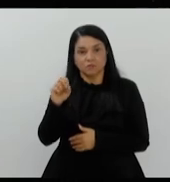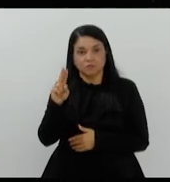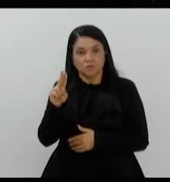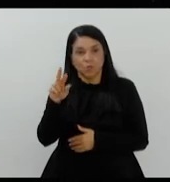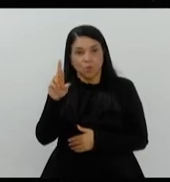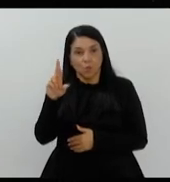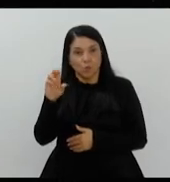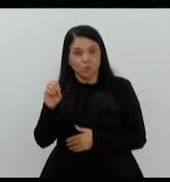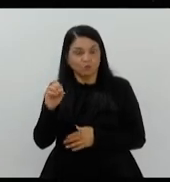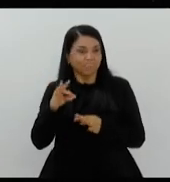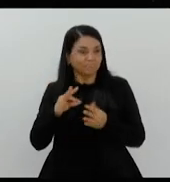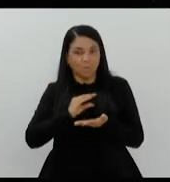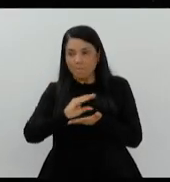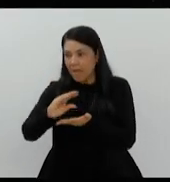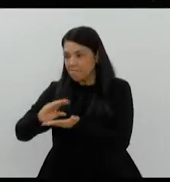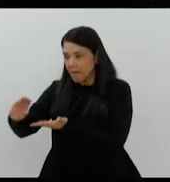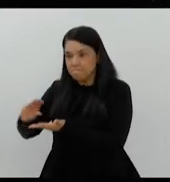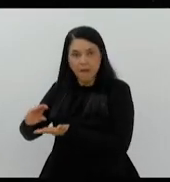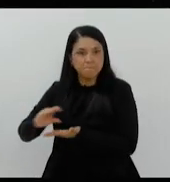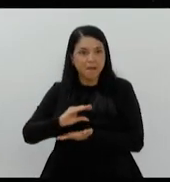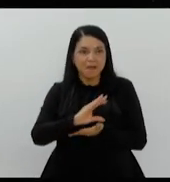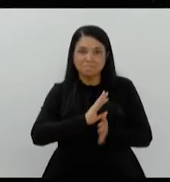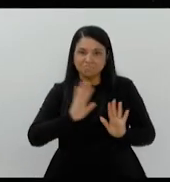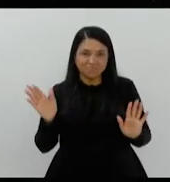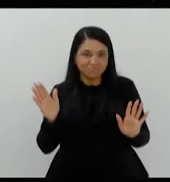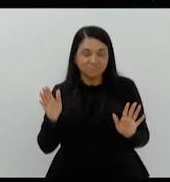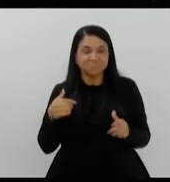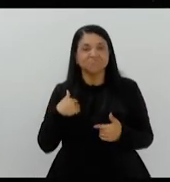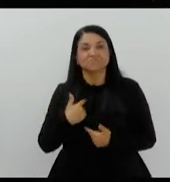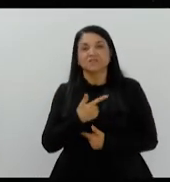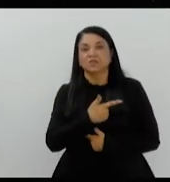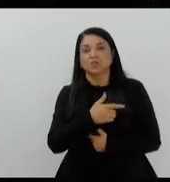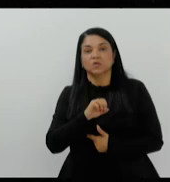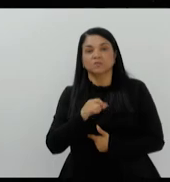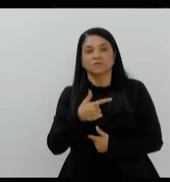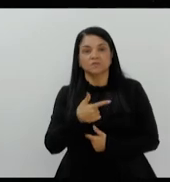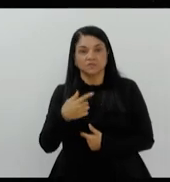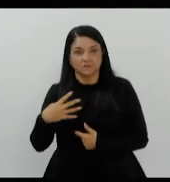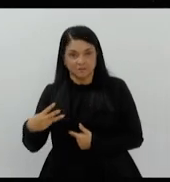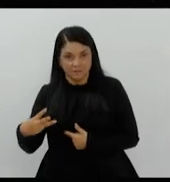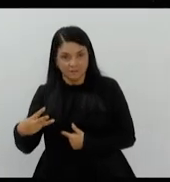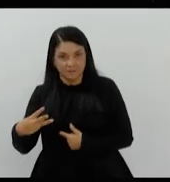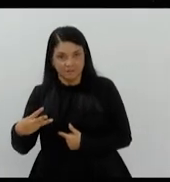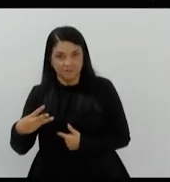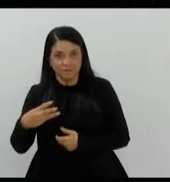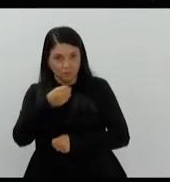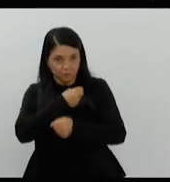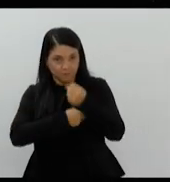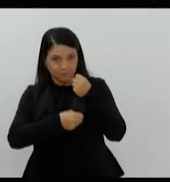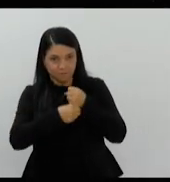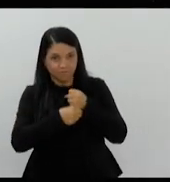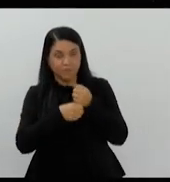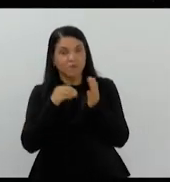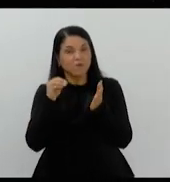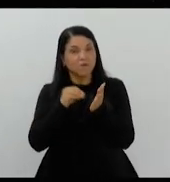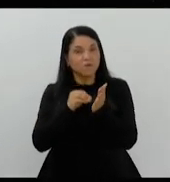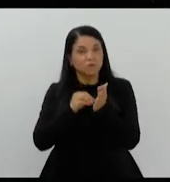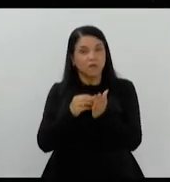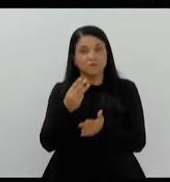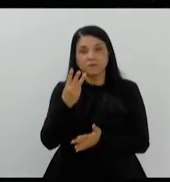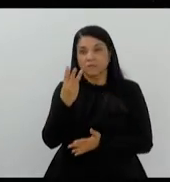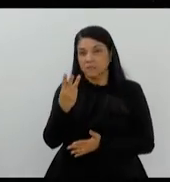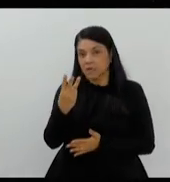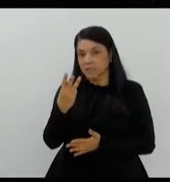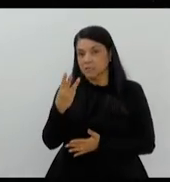limites são atendidos. Em 2023, faltavam 3 bilhões